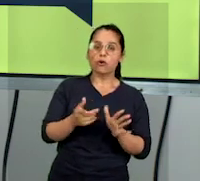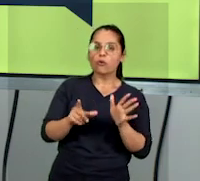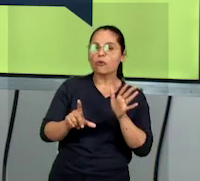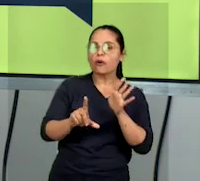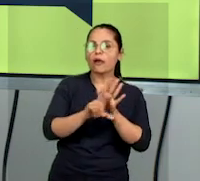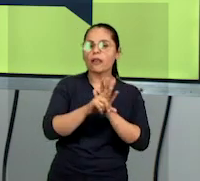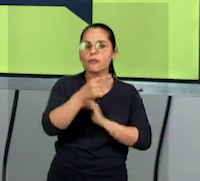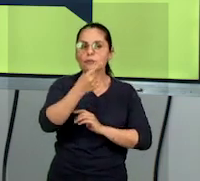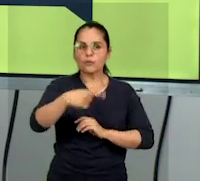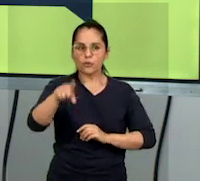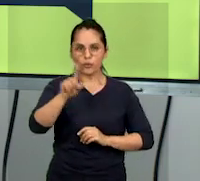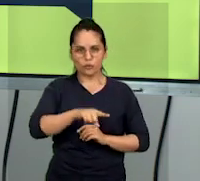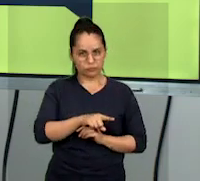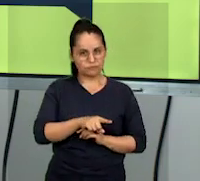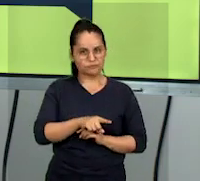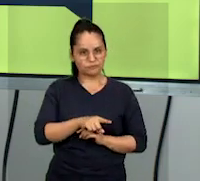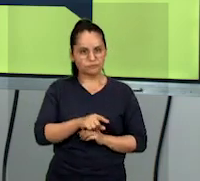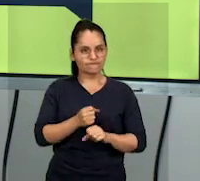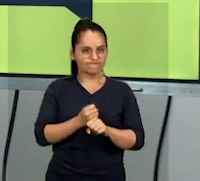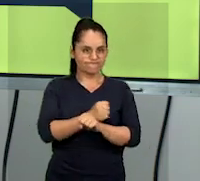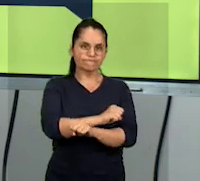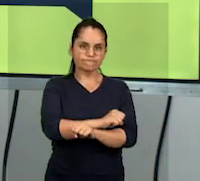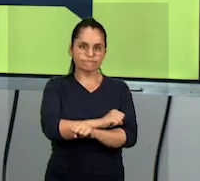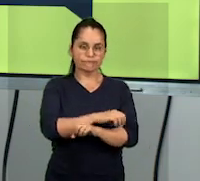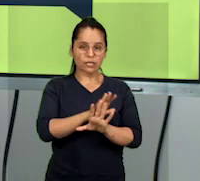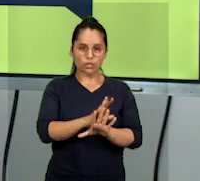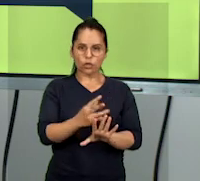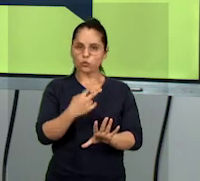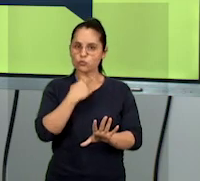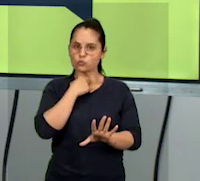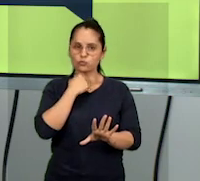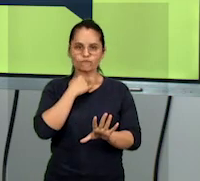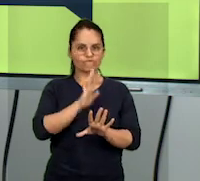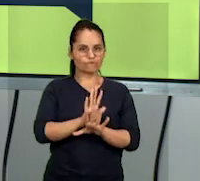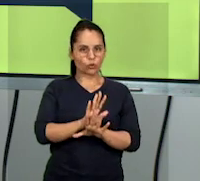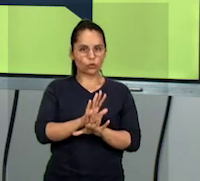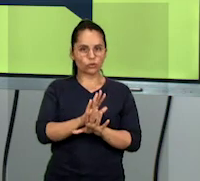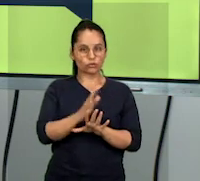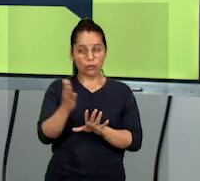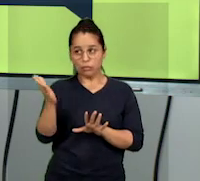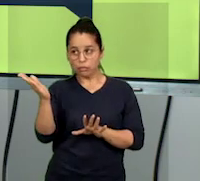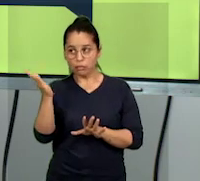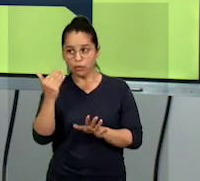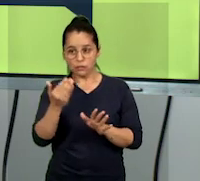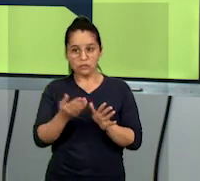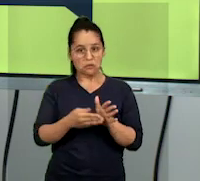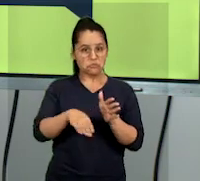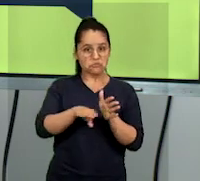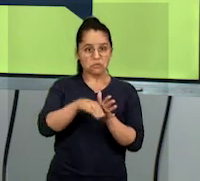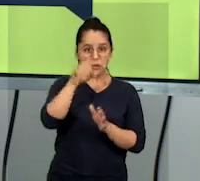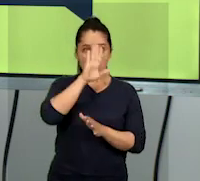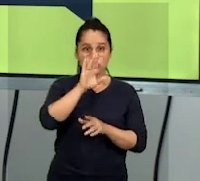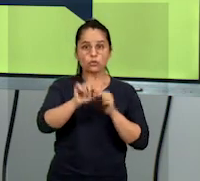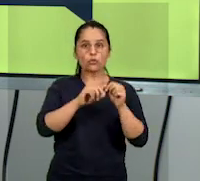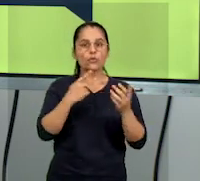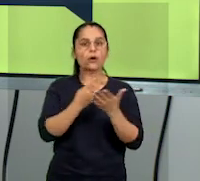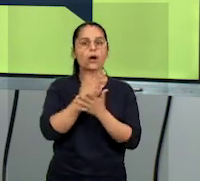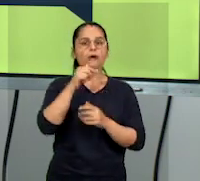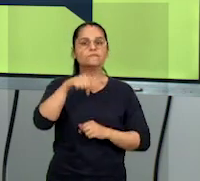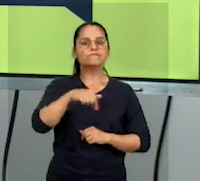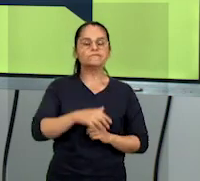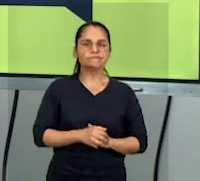isso é proibido. Então, se proibia de comercializar escravos de fora para o Brasil, o que acontece